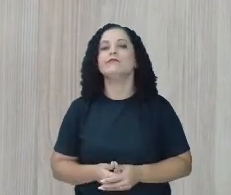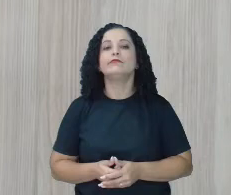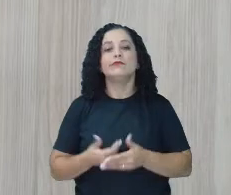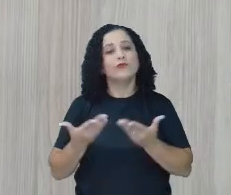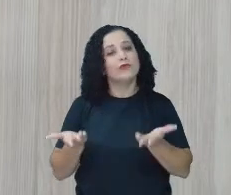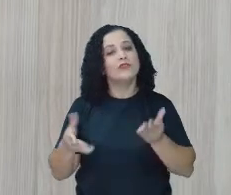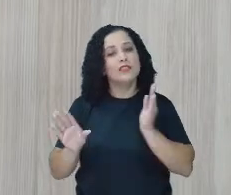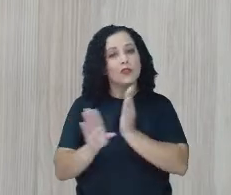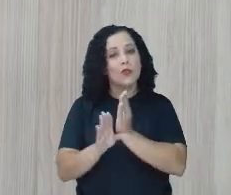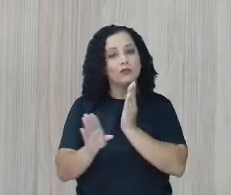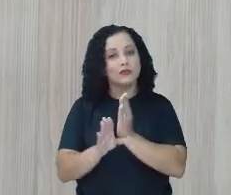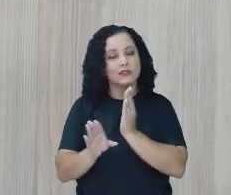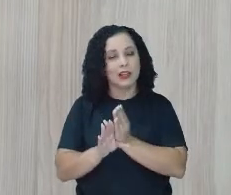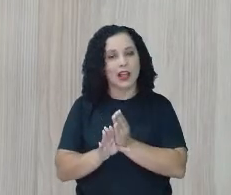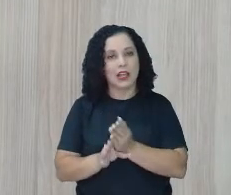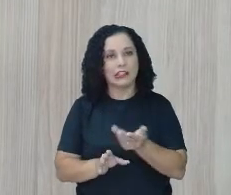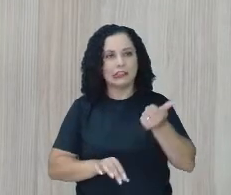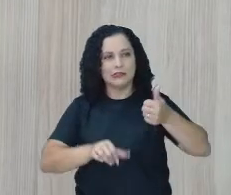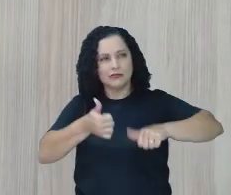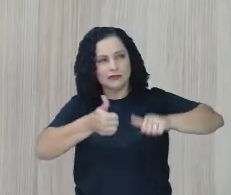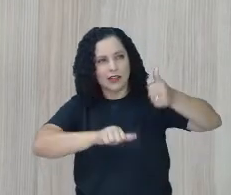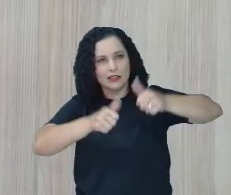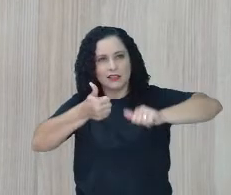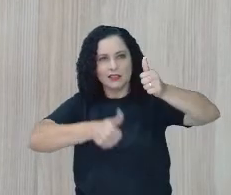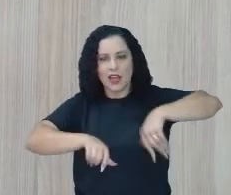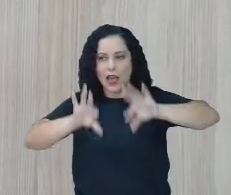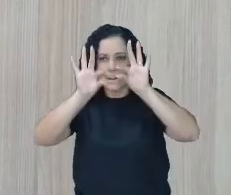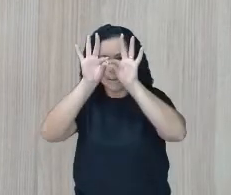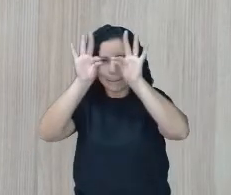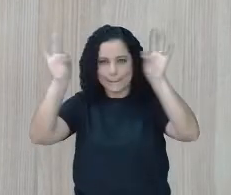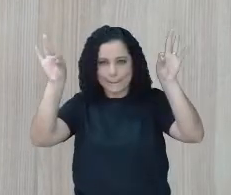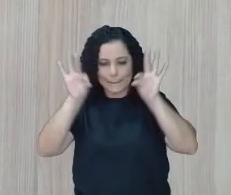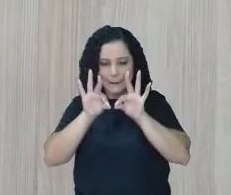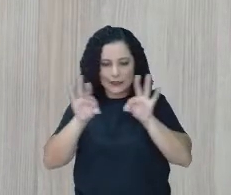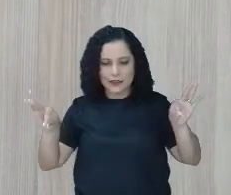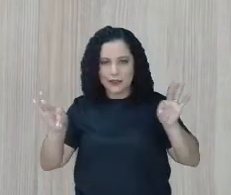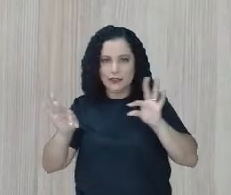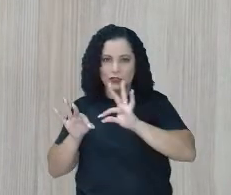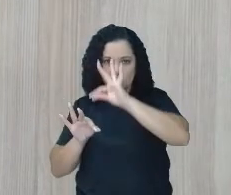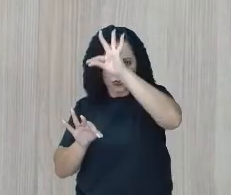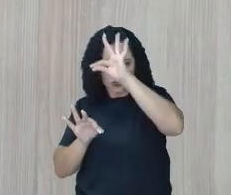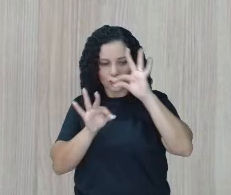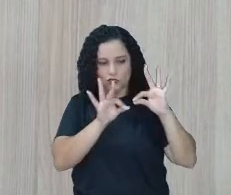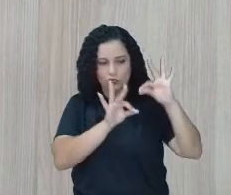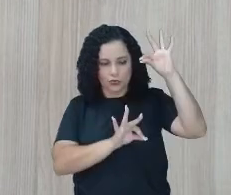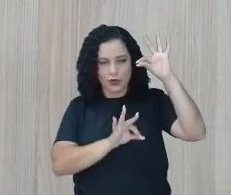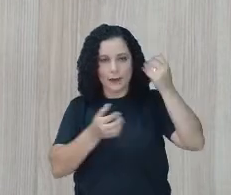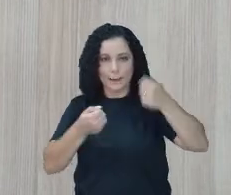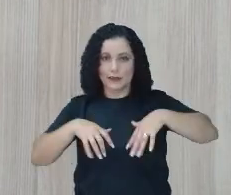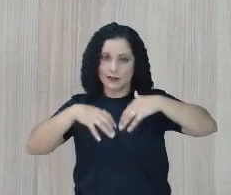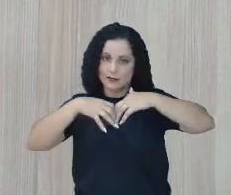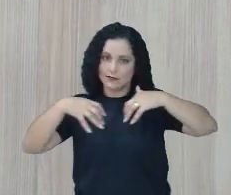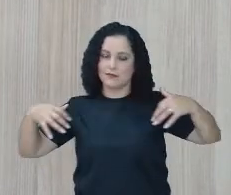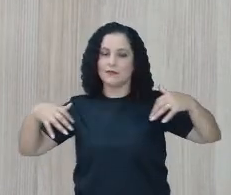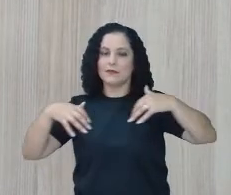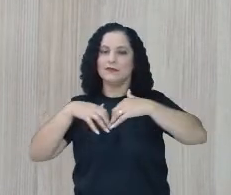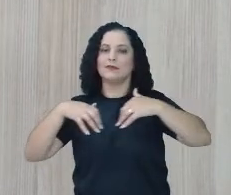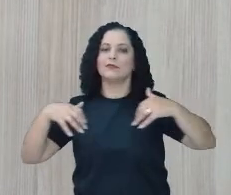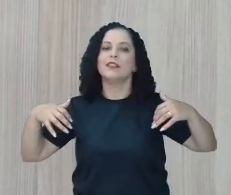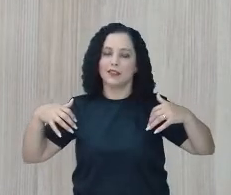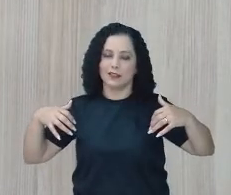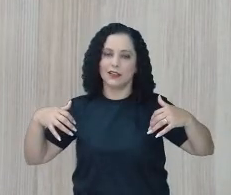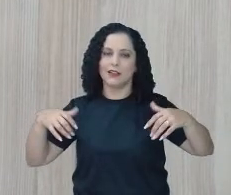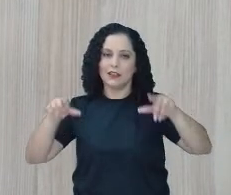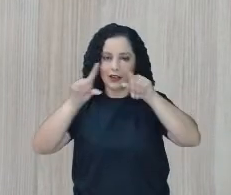você encontrar aí e verificar as suas medidas para fazer o produto, aí você precisa separar, certo?